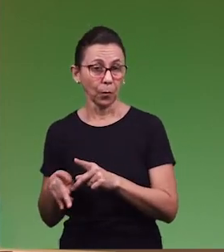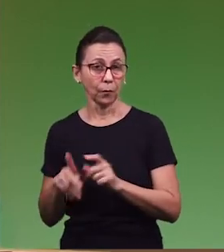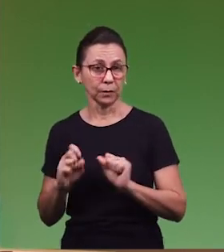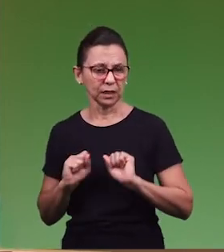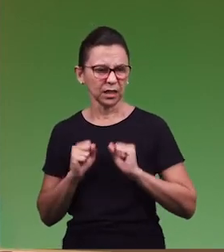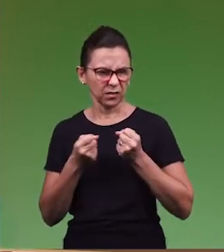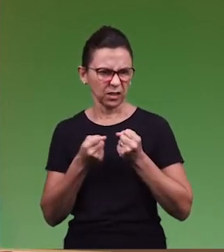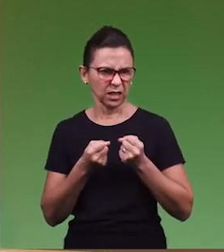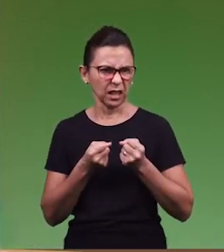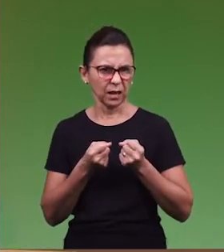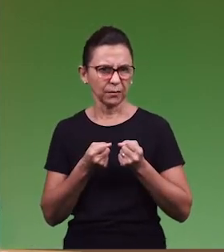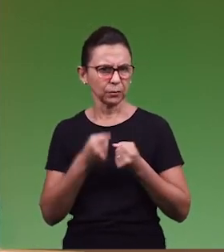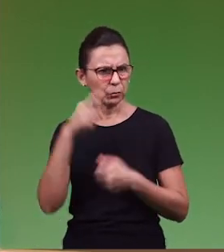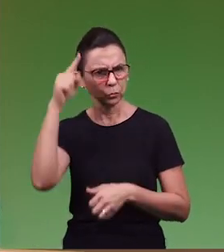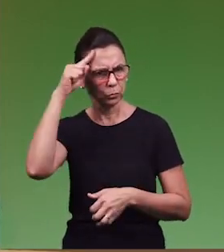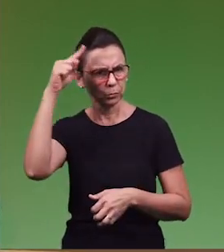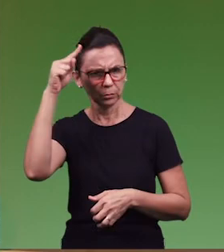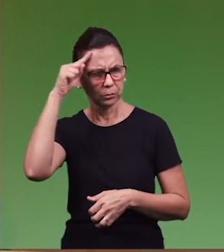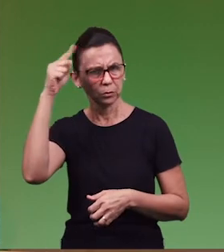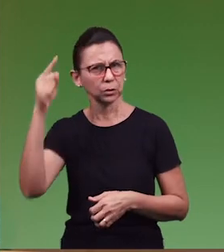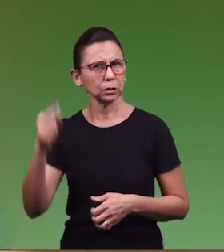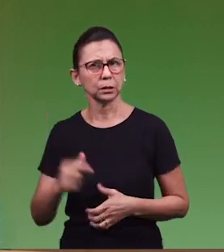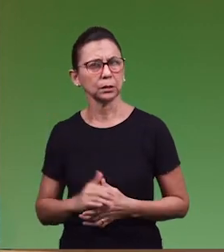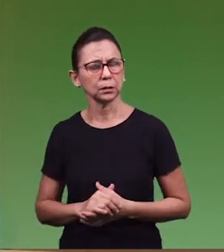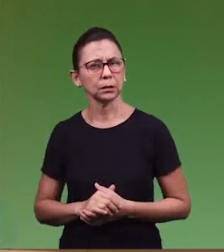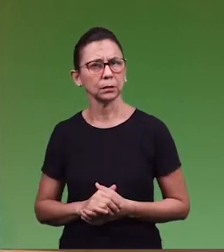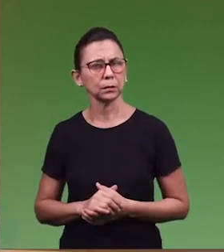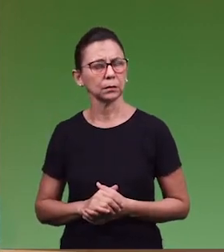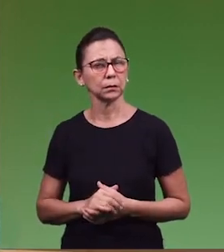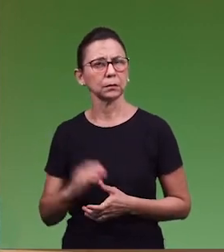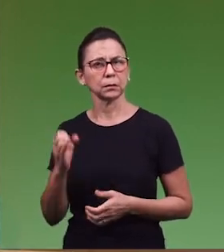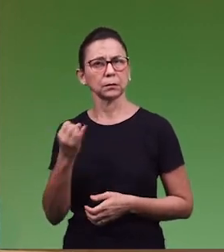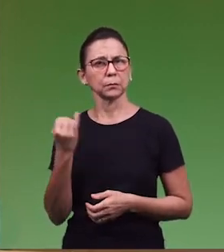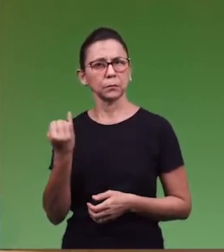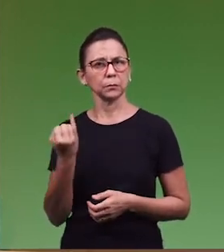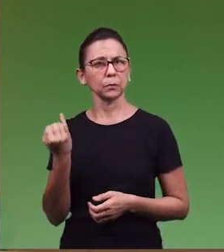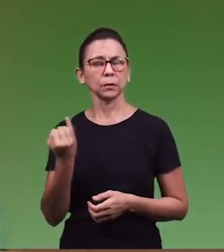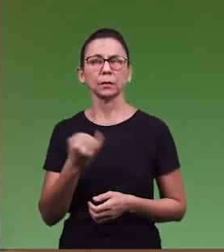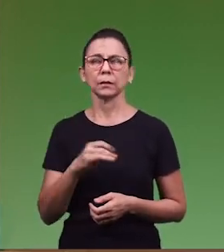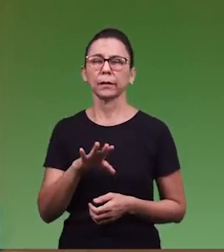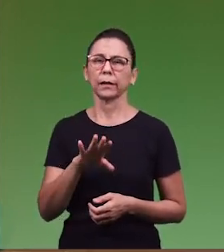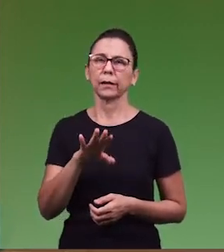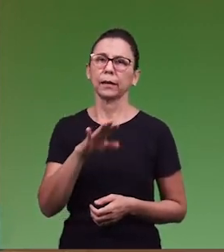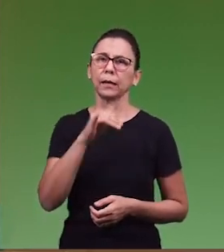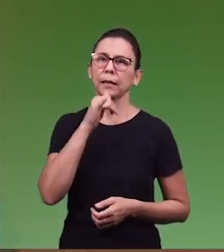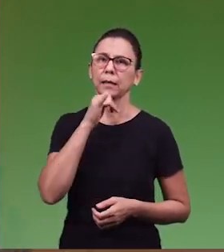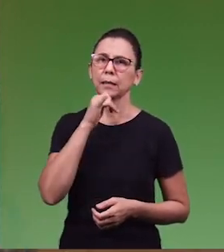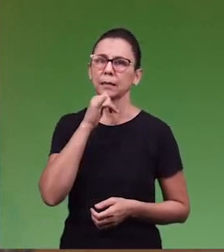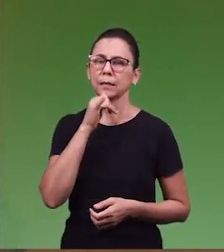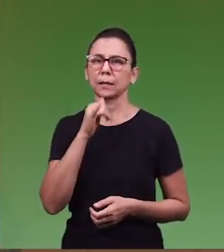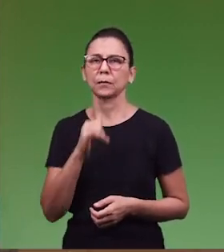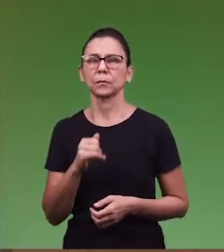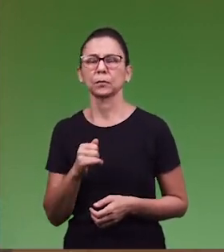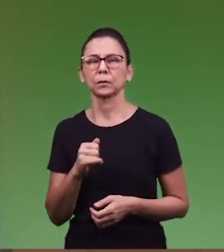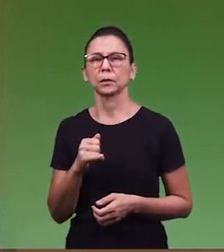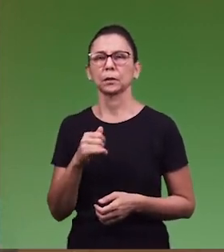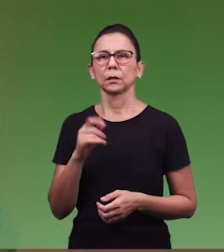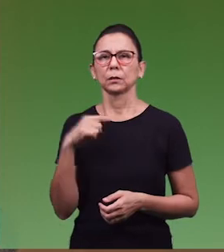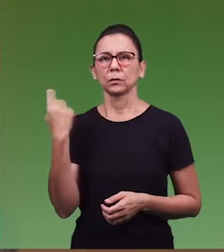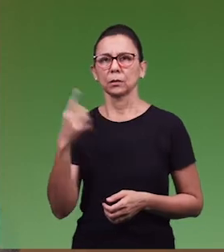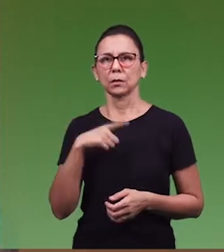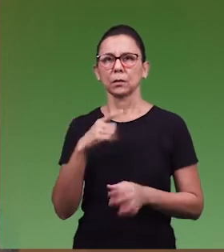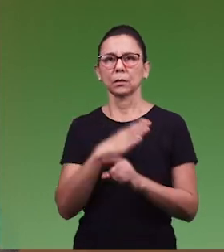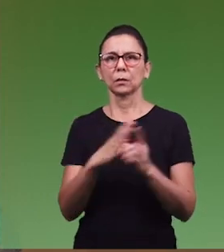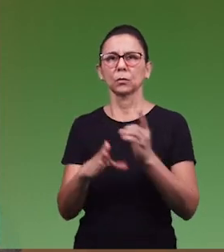dias. Isso é muito importante para nós, porque, por exemplo, nós temos culto nas nossas igrejas todos os dias. E às vezes